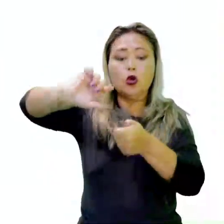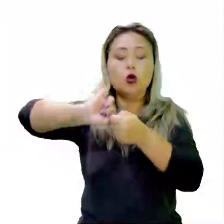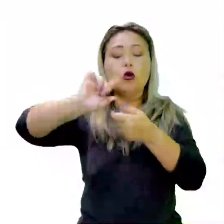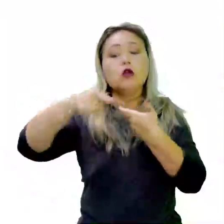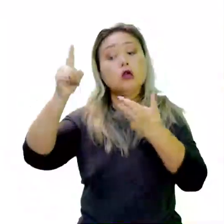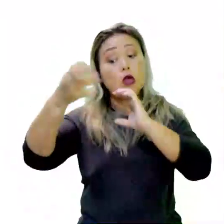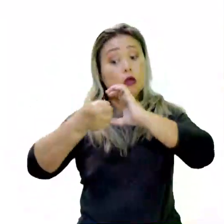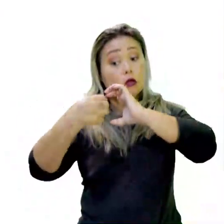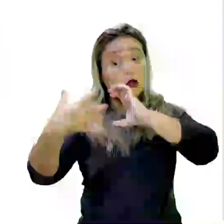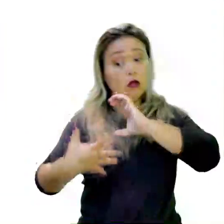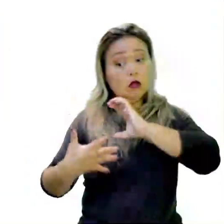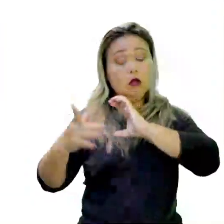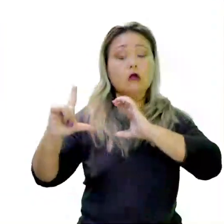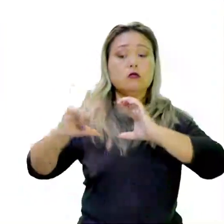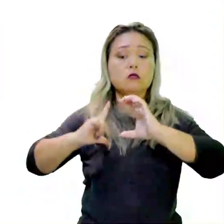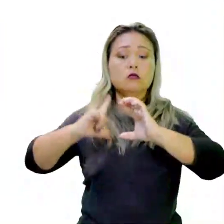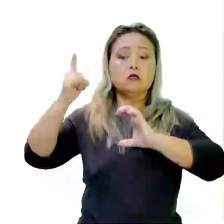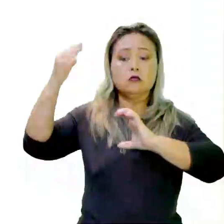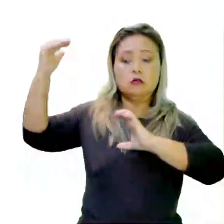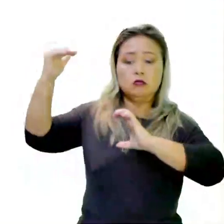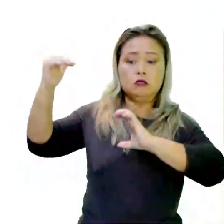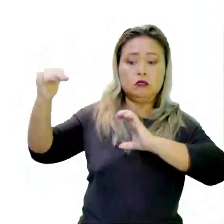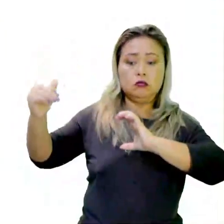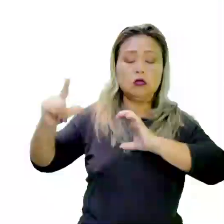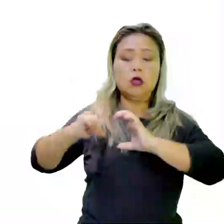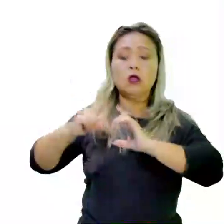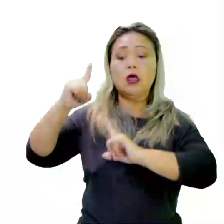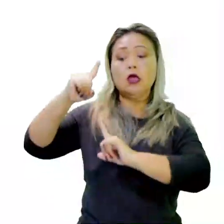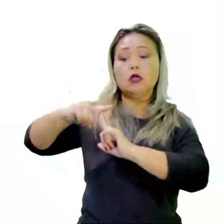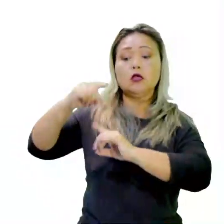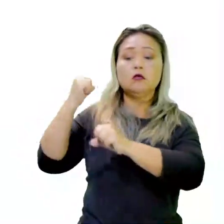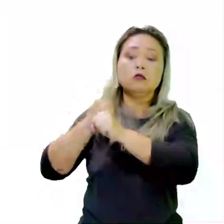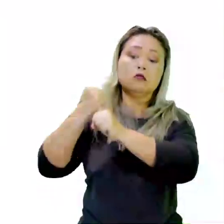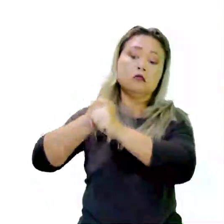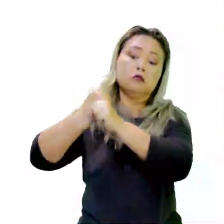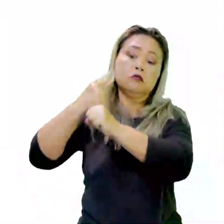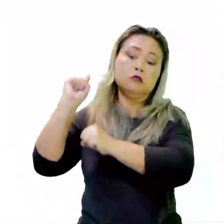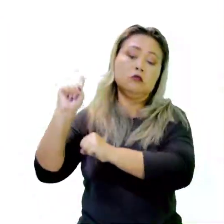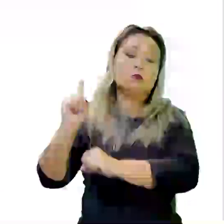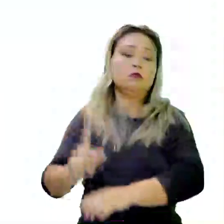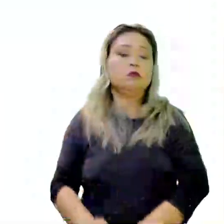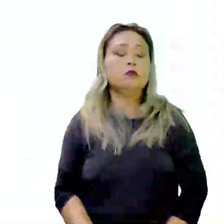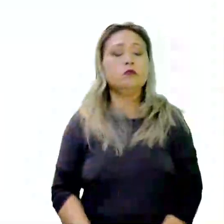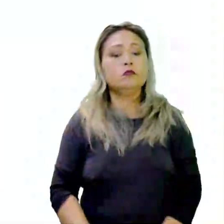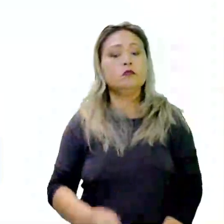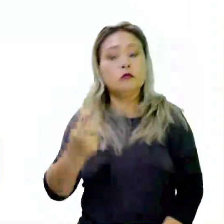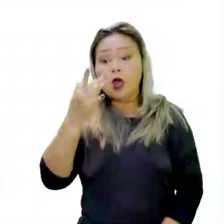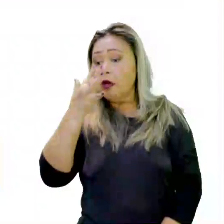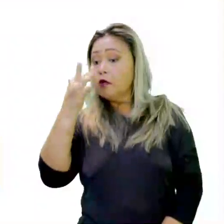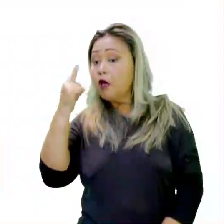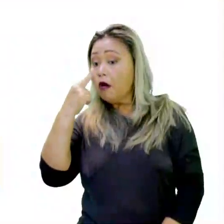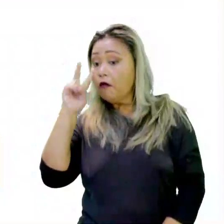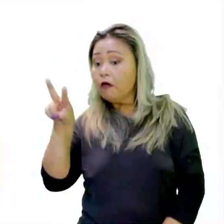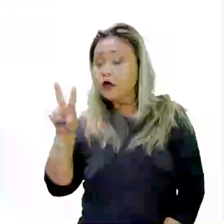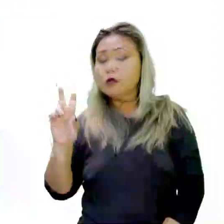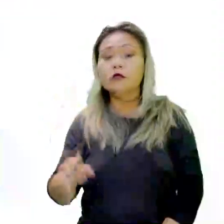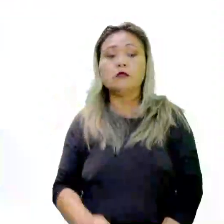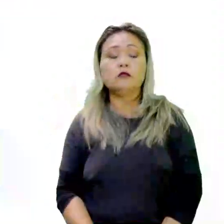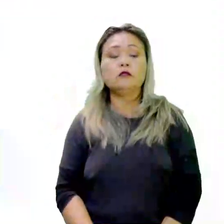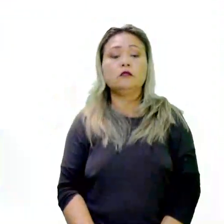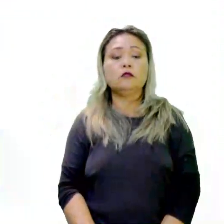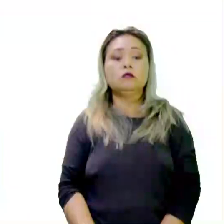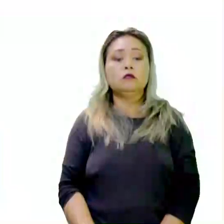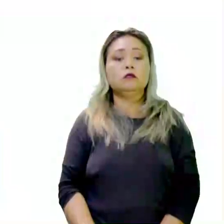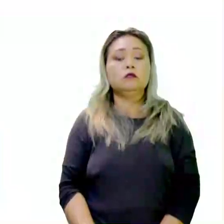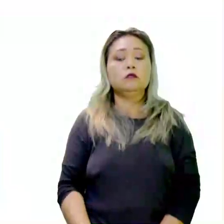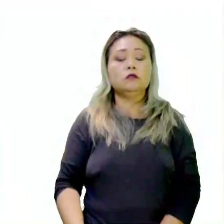as características presentes nesse tipo de construção arquitetônica. Sim, nós vemos aí a